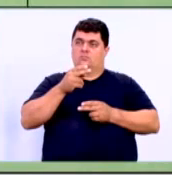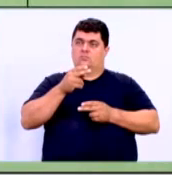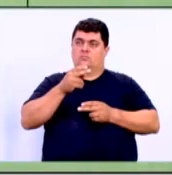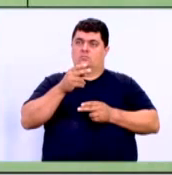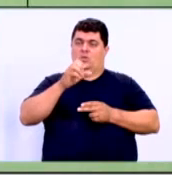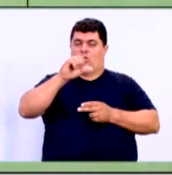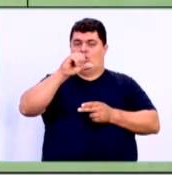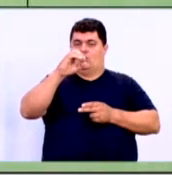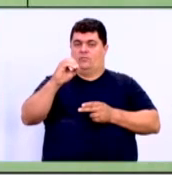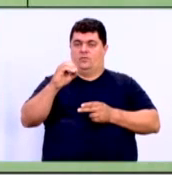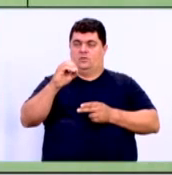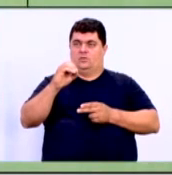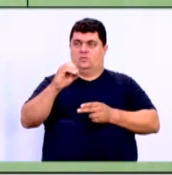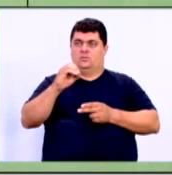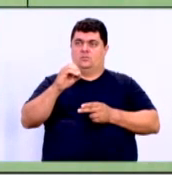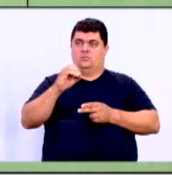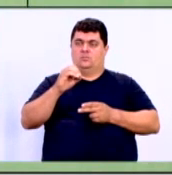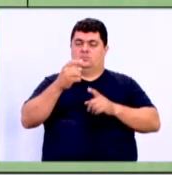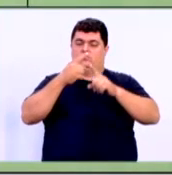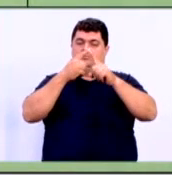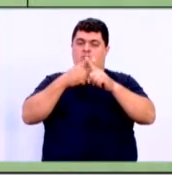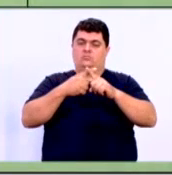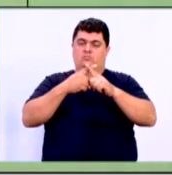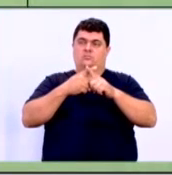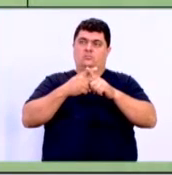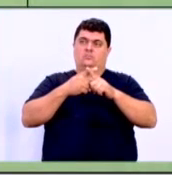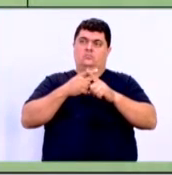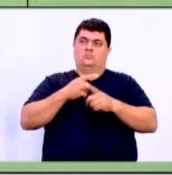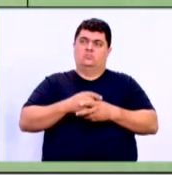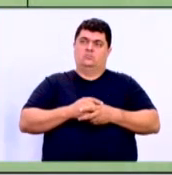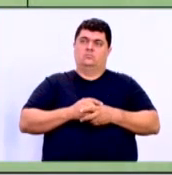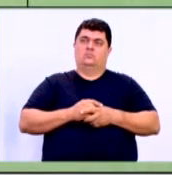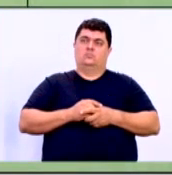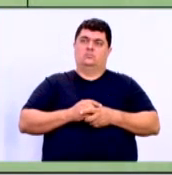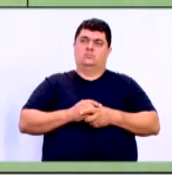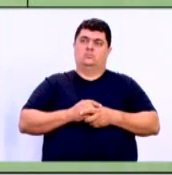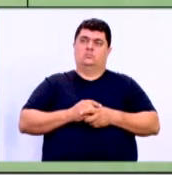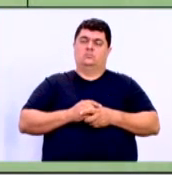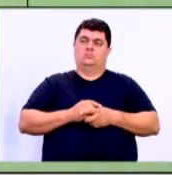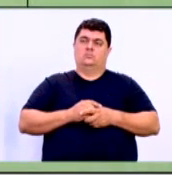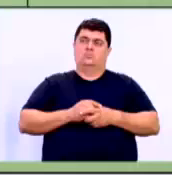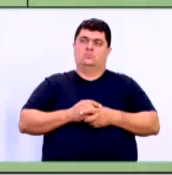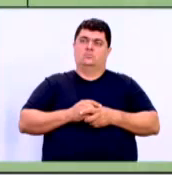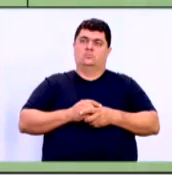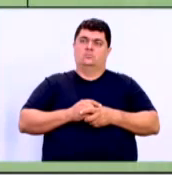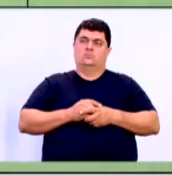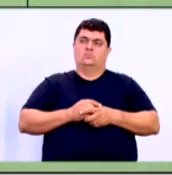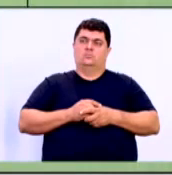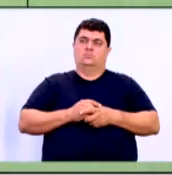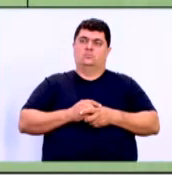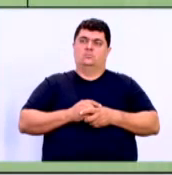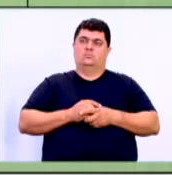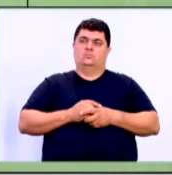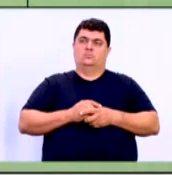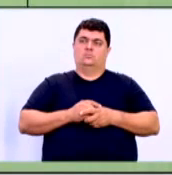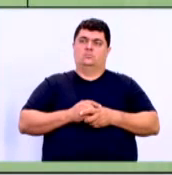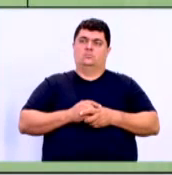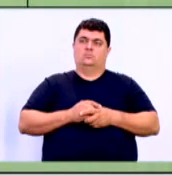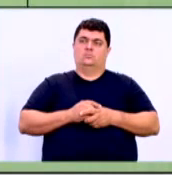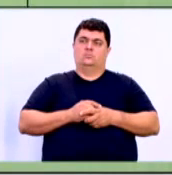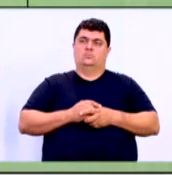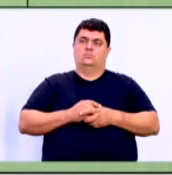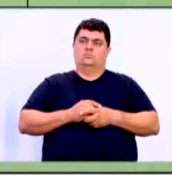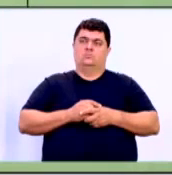unidade? R$90. Como que eu vou achar a receita líquida de uma empresa?